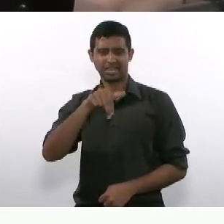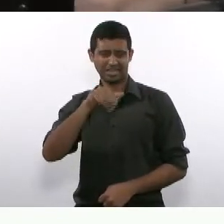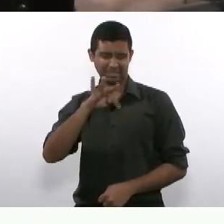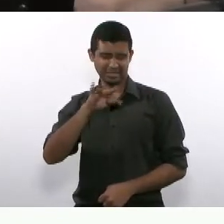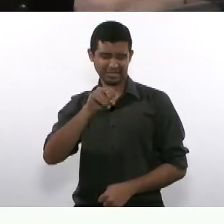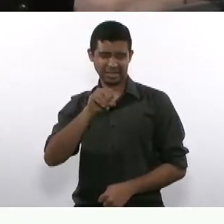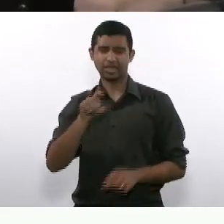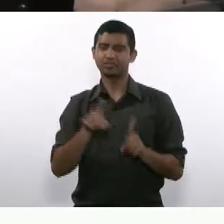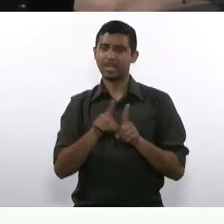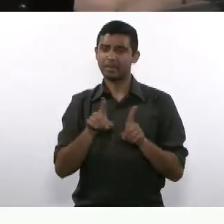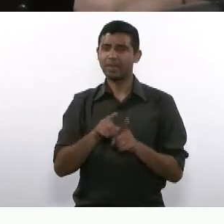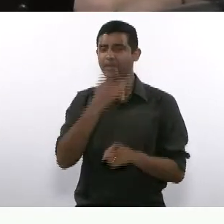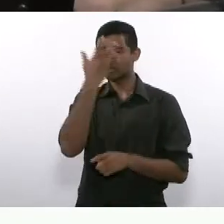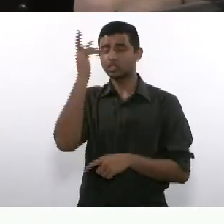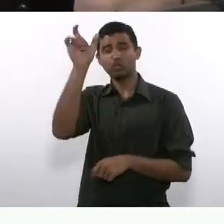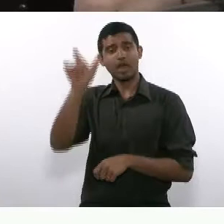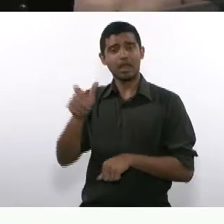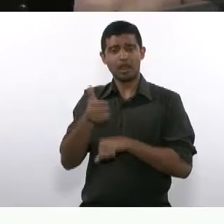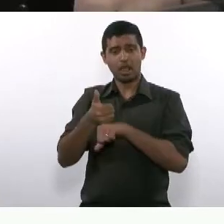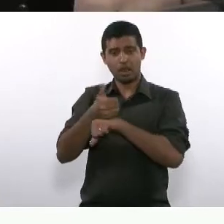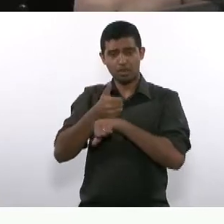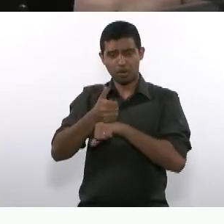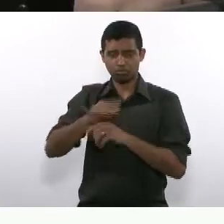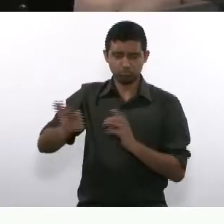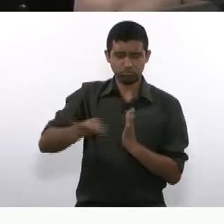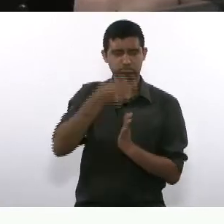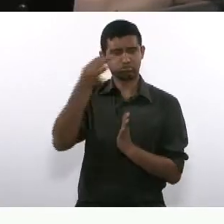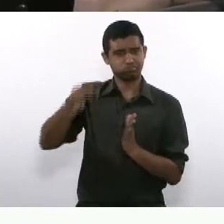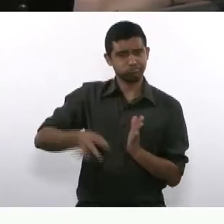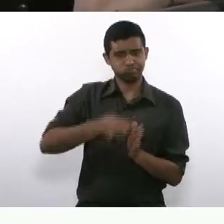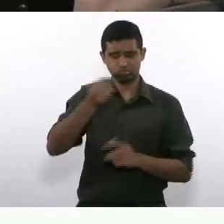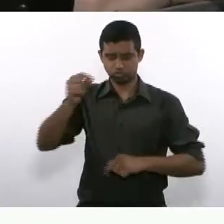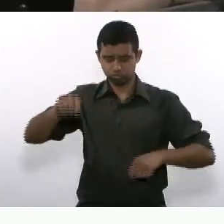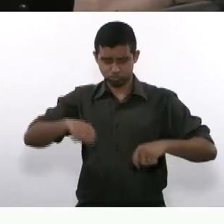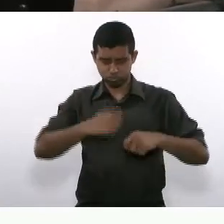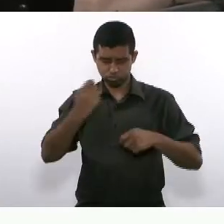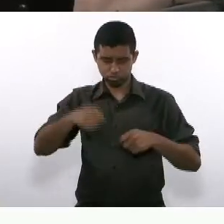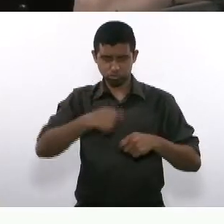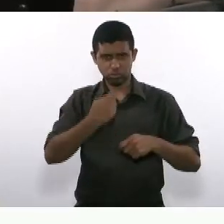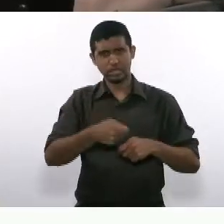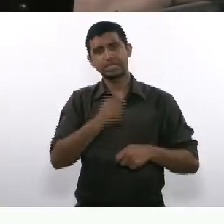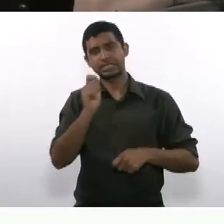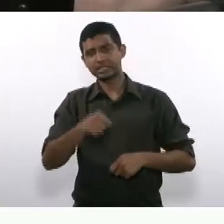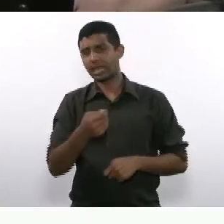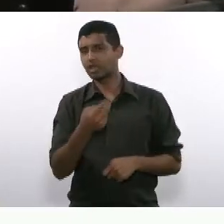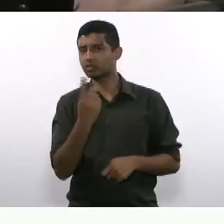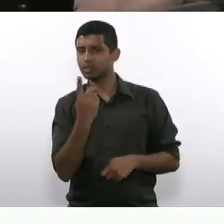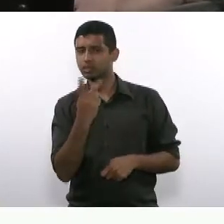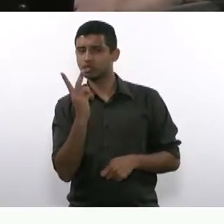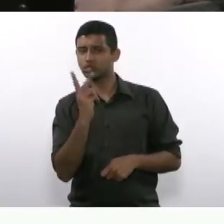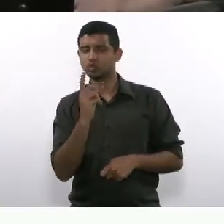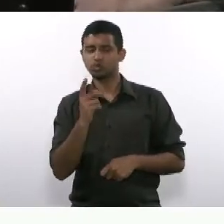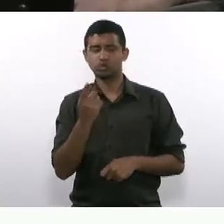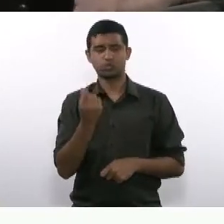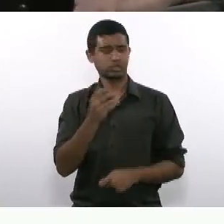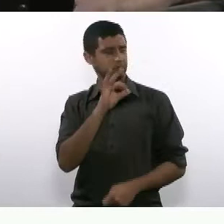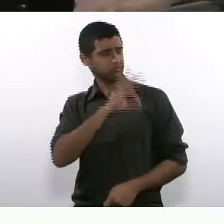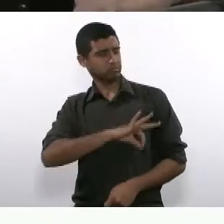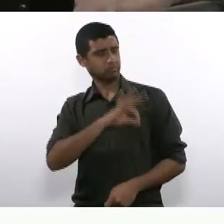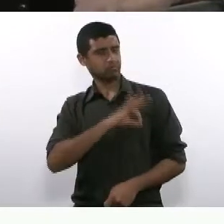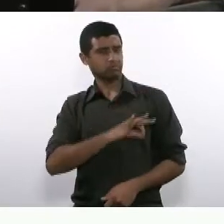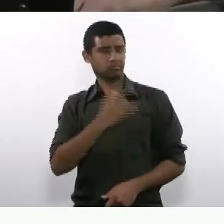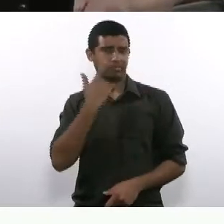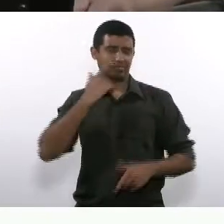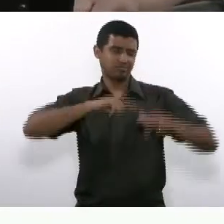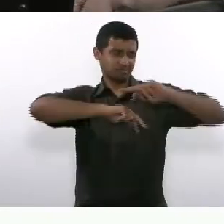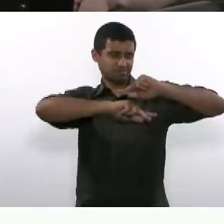O artesão ele tem a sua atividade como primeira atividade ou até uma segunda atividade para complementação de renda. Então, assim, a gente tem uma série